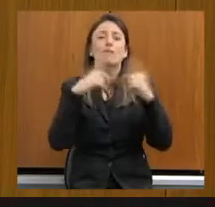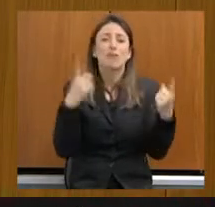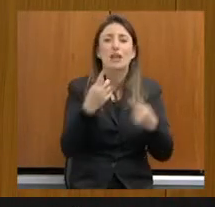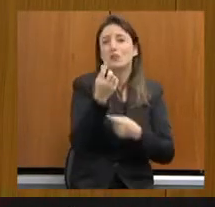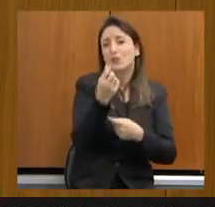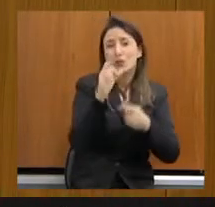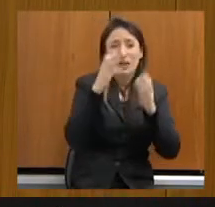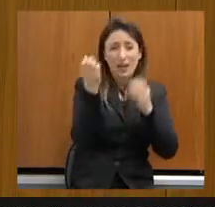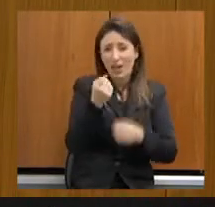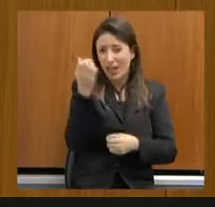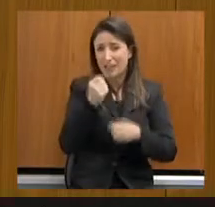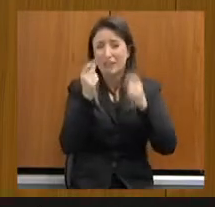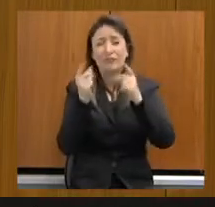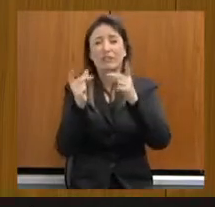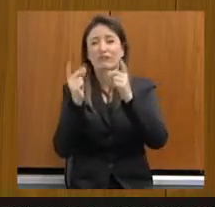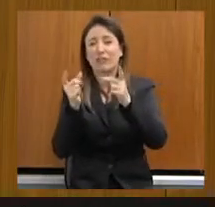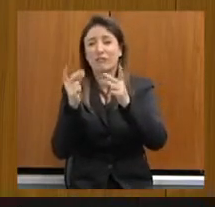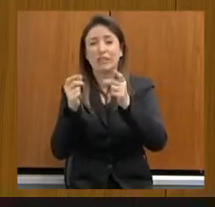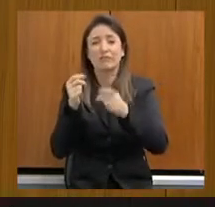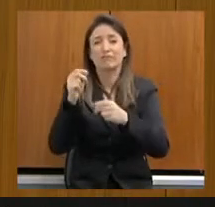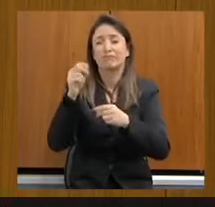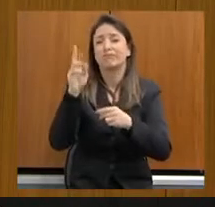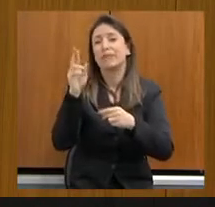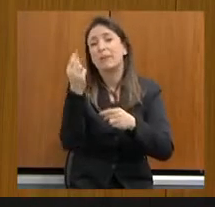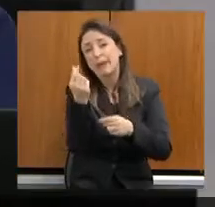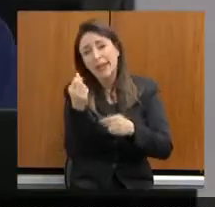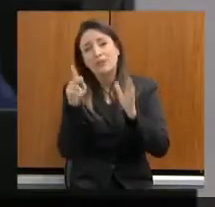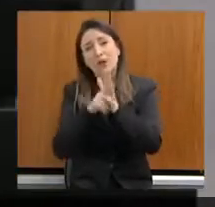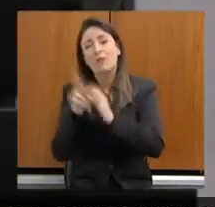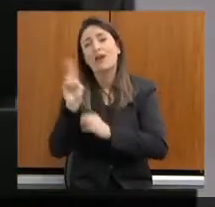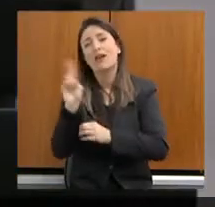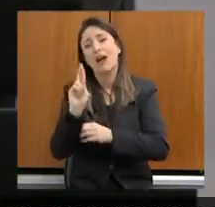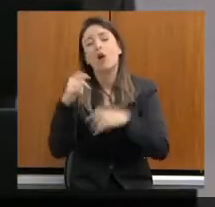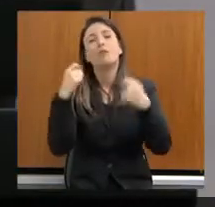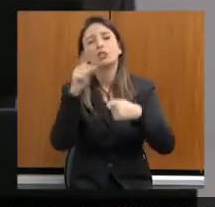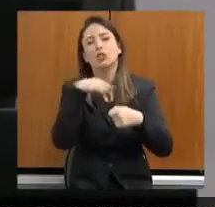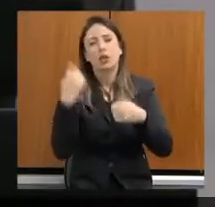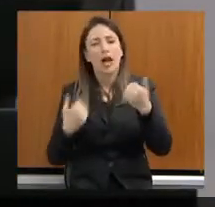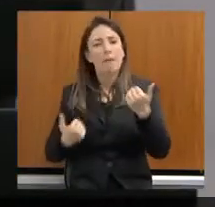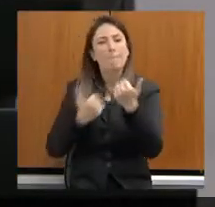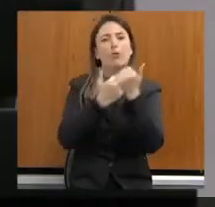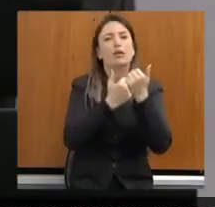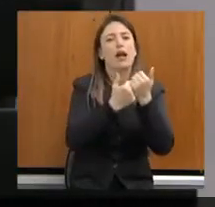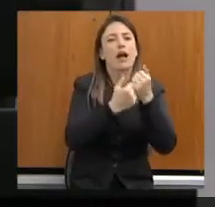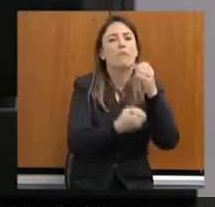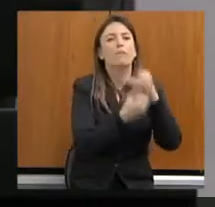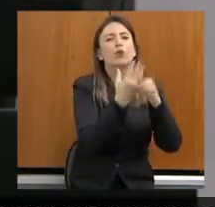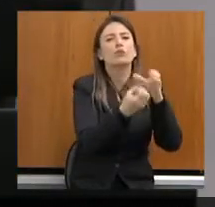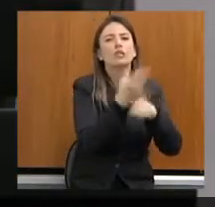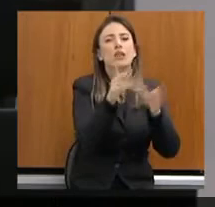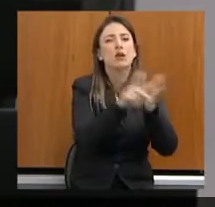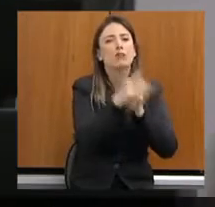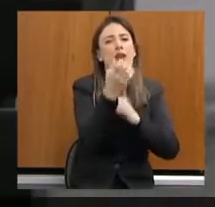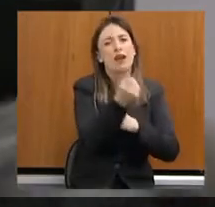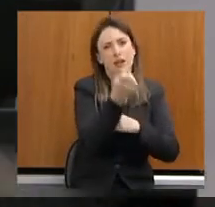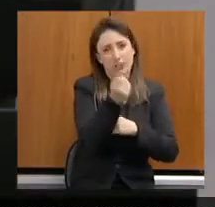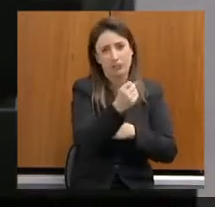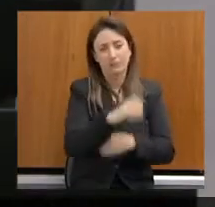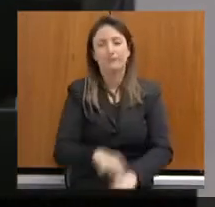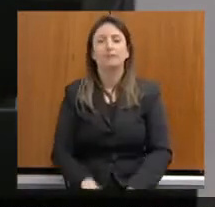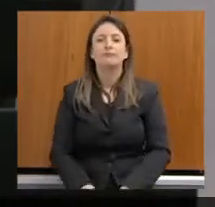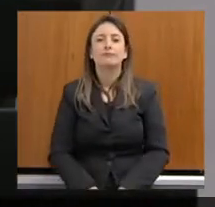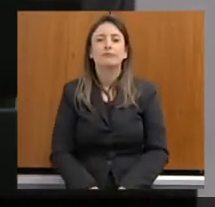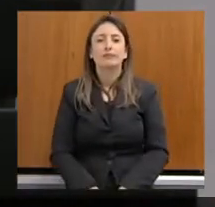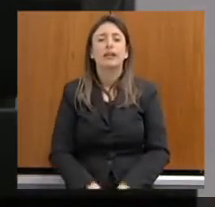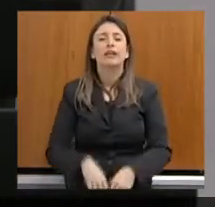real Então nós vamos É apoiar esses produtores Ah é só para o